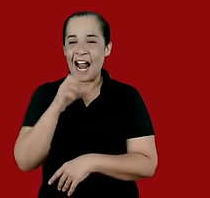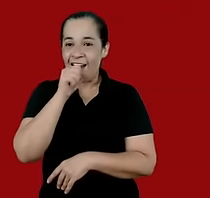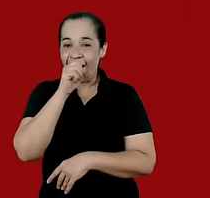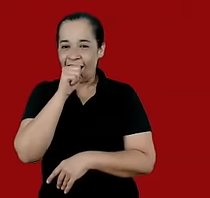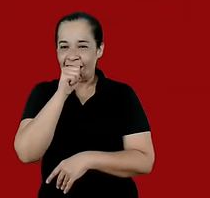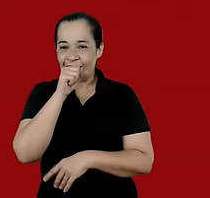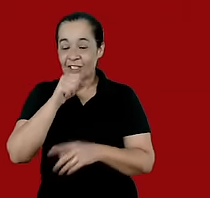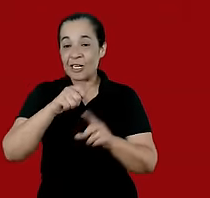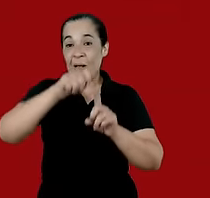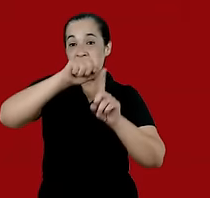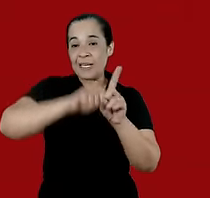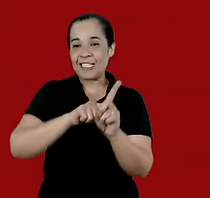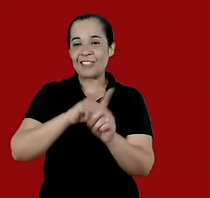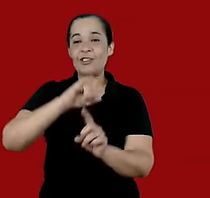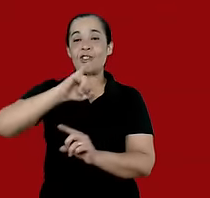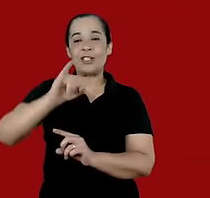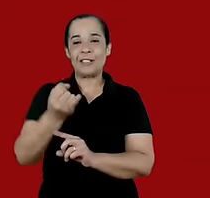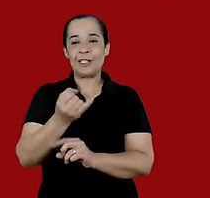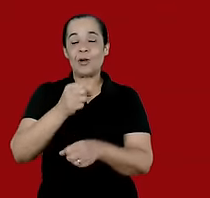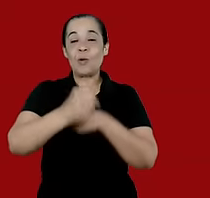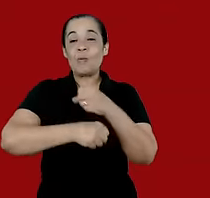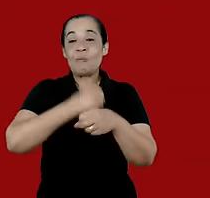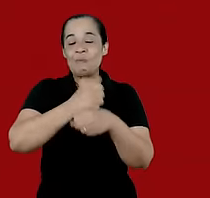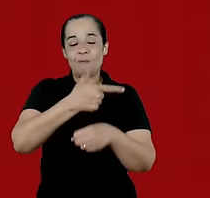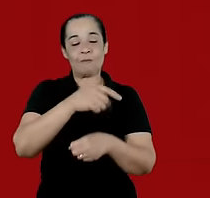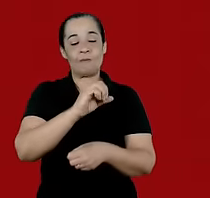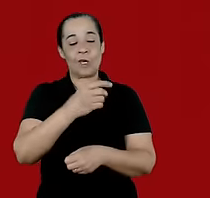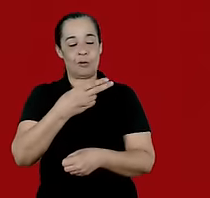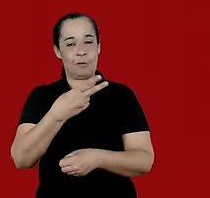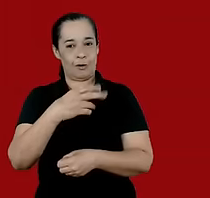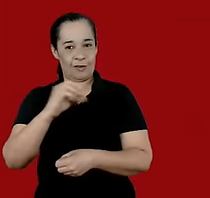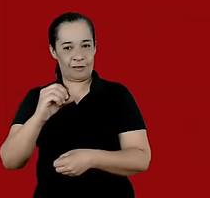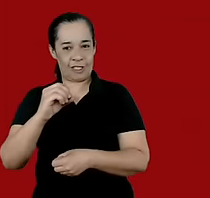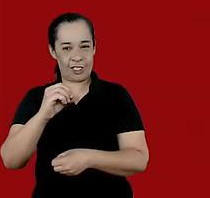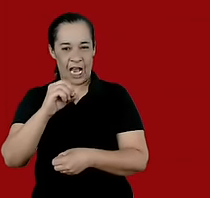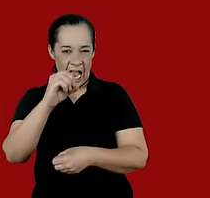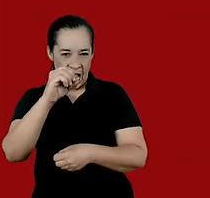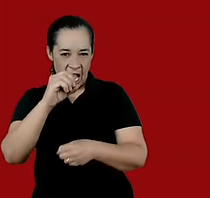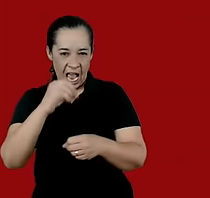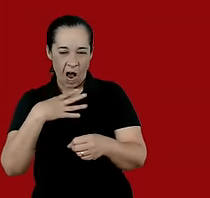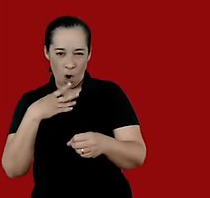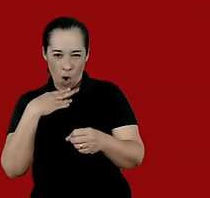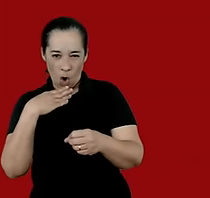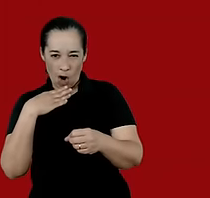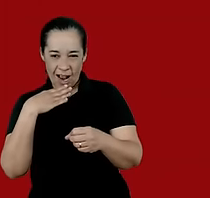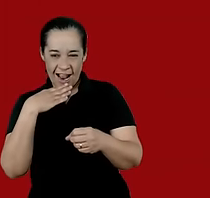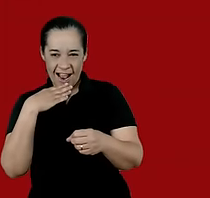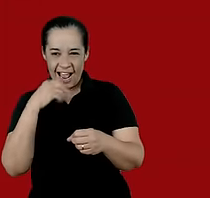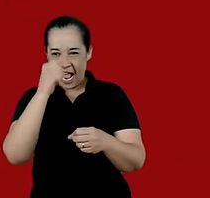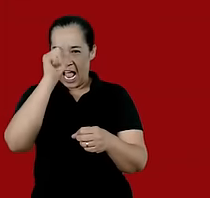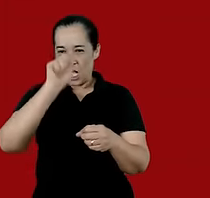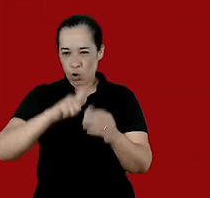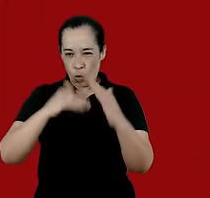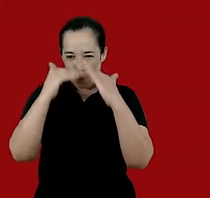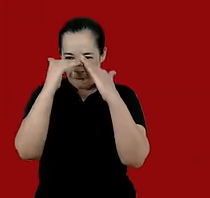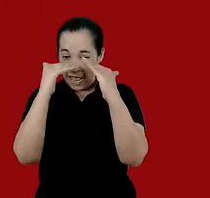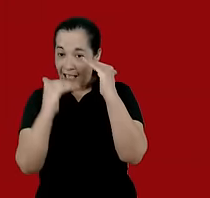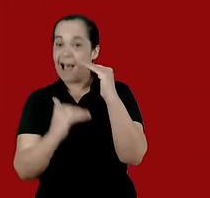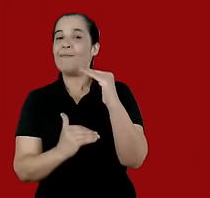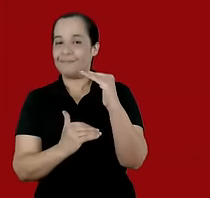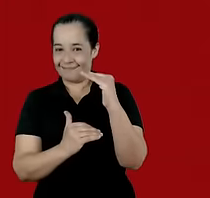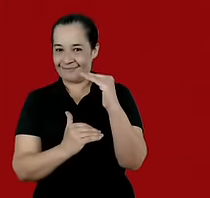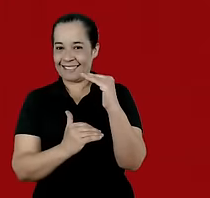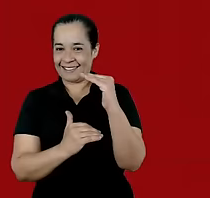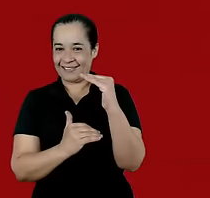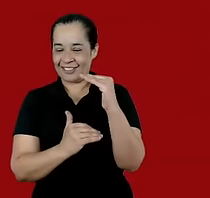2020 a gente vê que com raras exceções a gente tá com a Barrinha Azul abaixo da laranja ou seja a gente tá com um nível de emprego mais